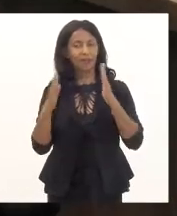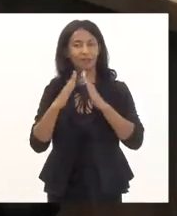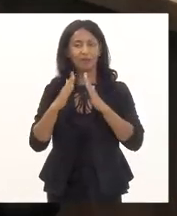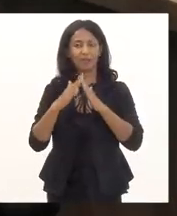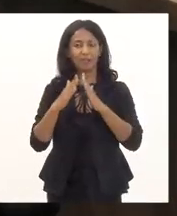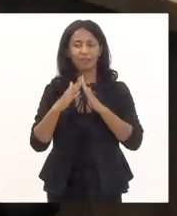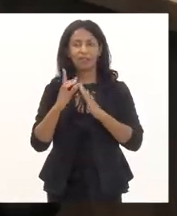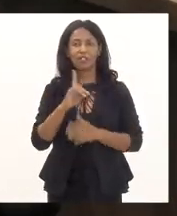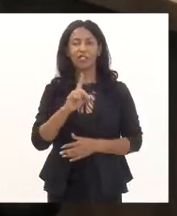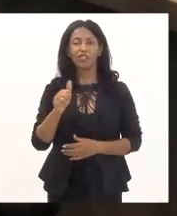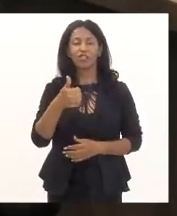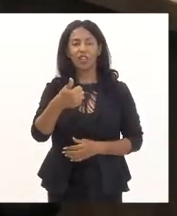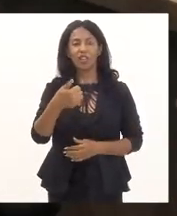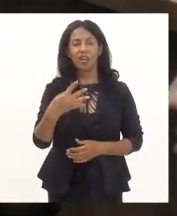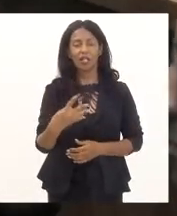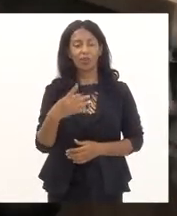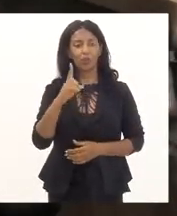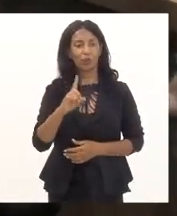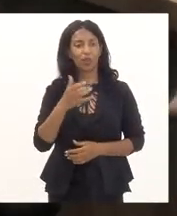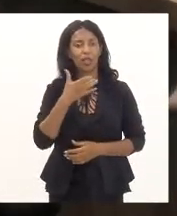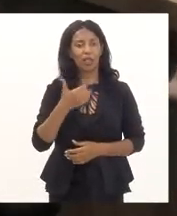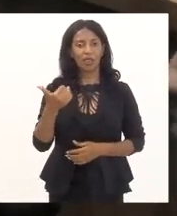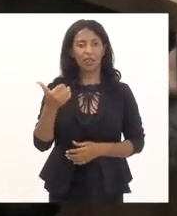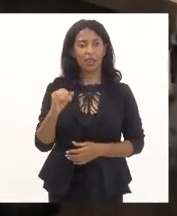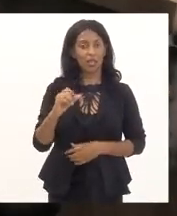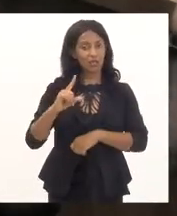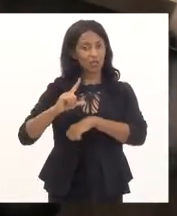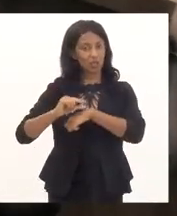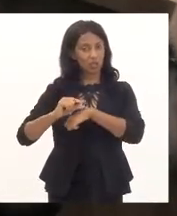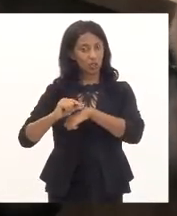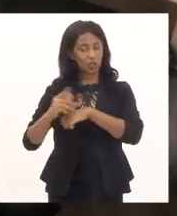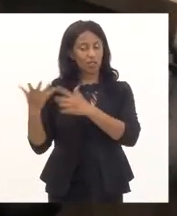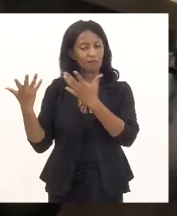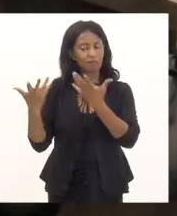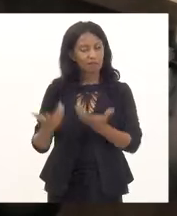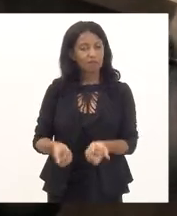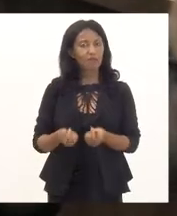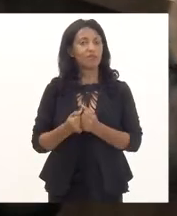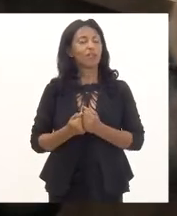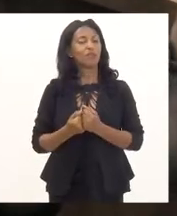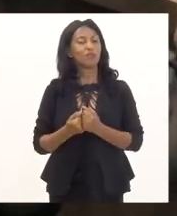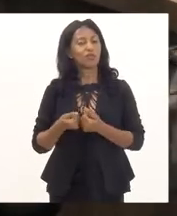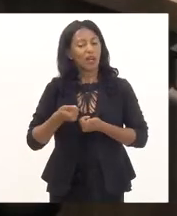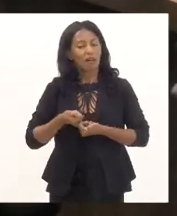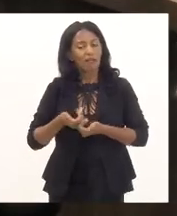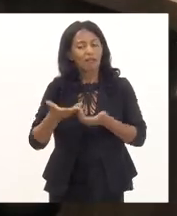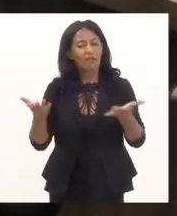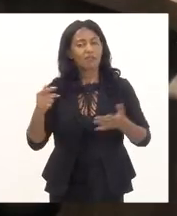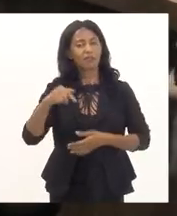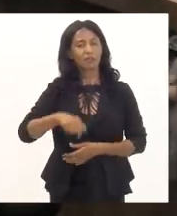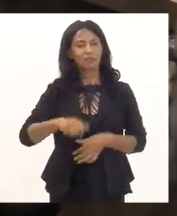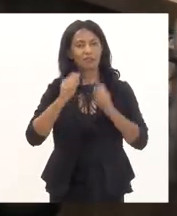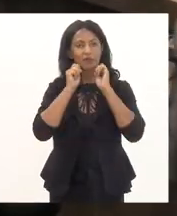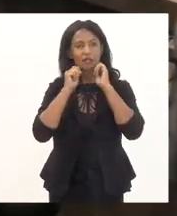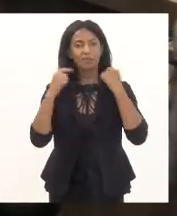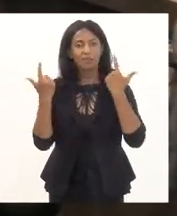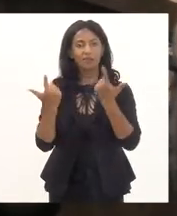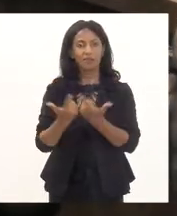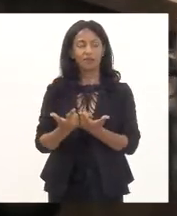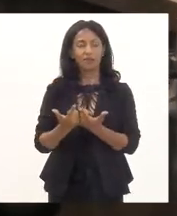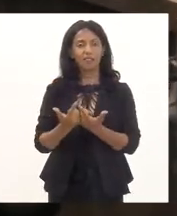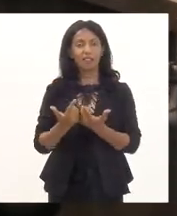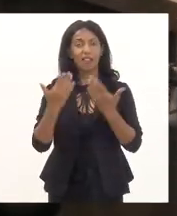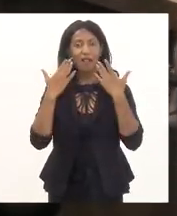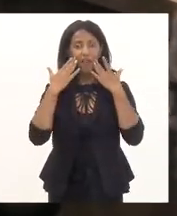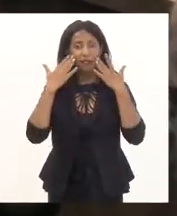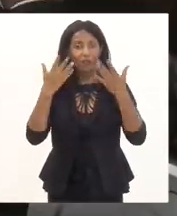casa, porque no dia 14/12, às 10 horas, vamos estar lançando aqui na Assembleia Legislativa a